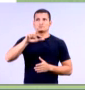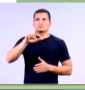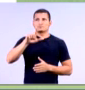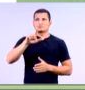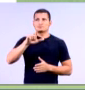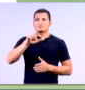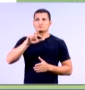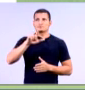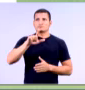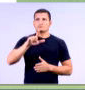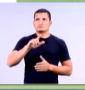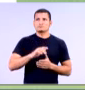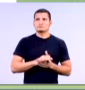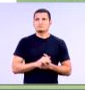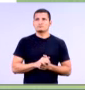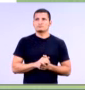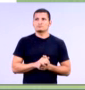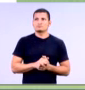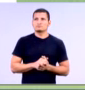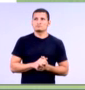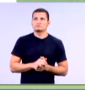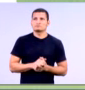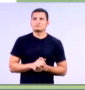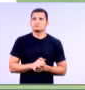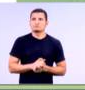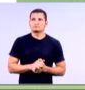as parênteses. Vou até, ó, conta corrente